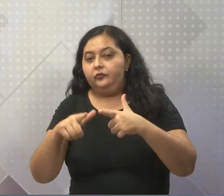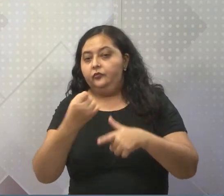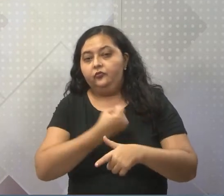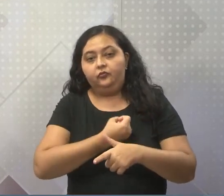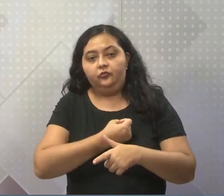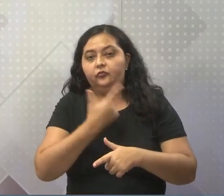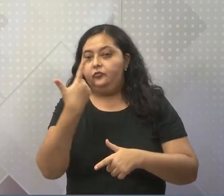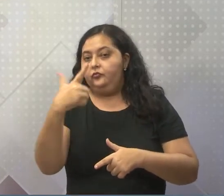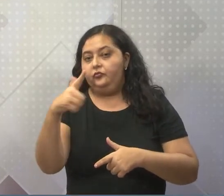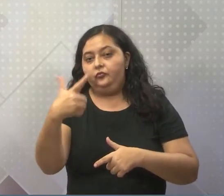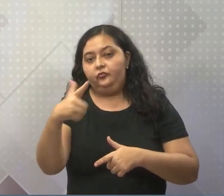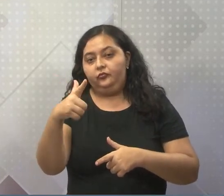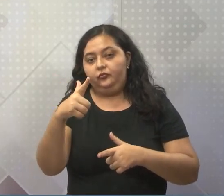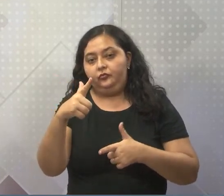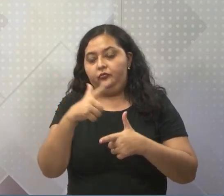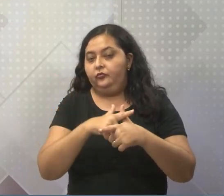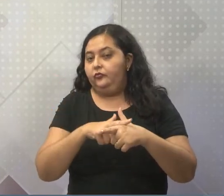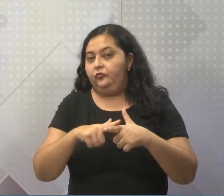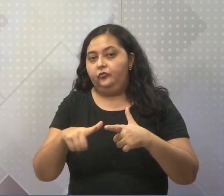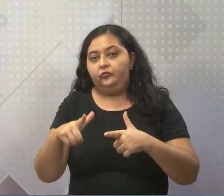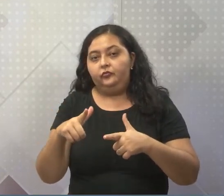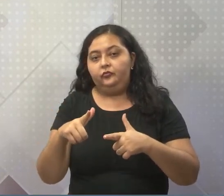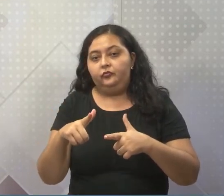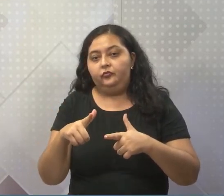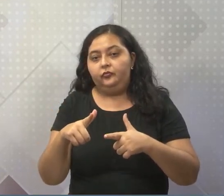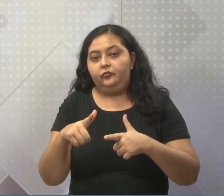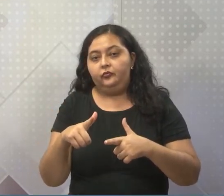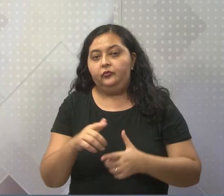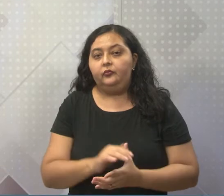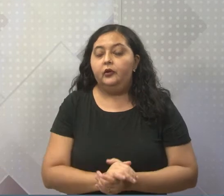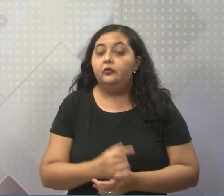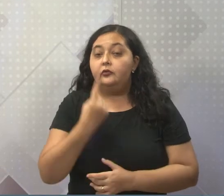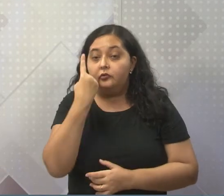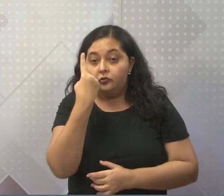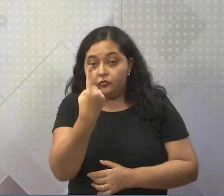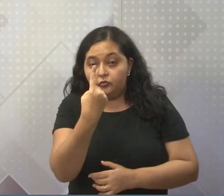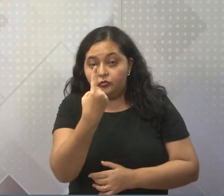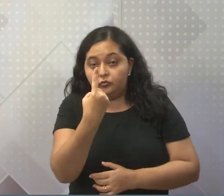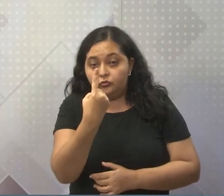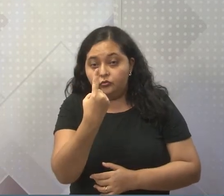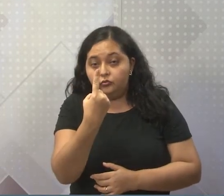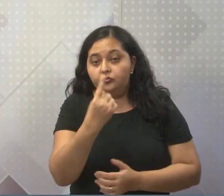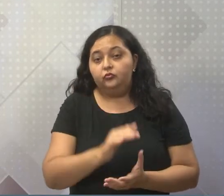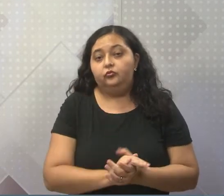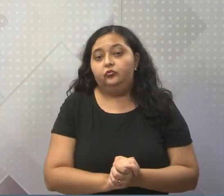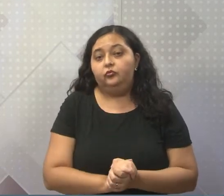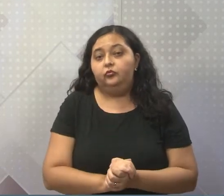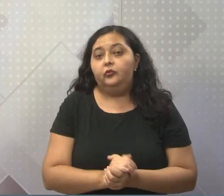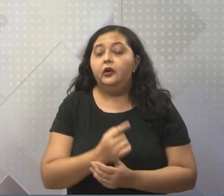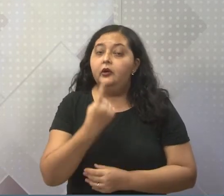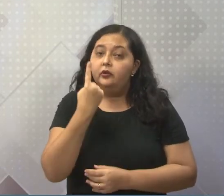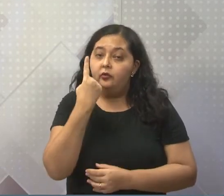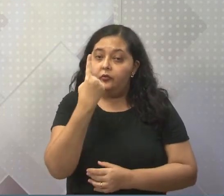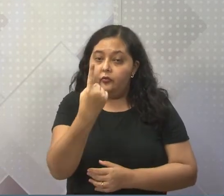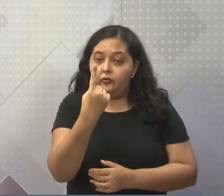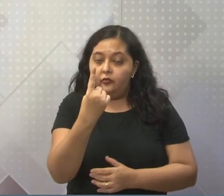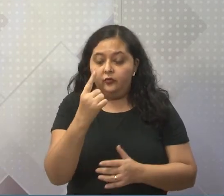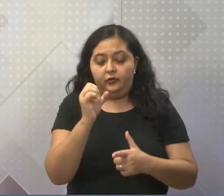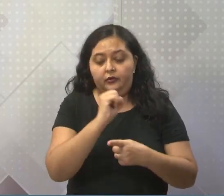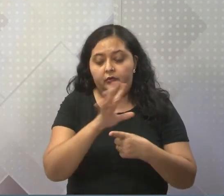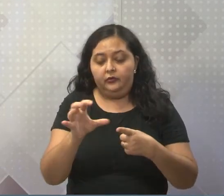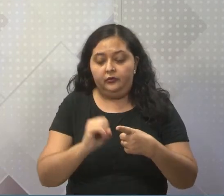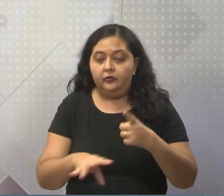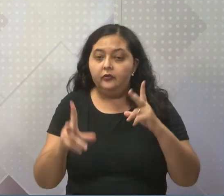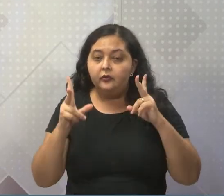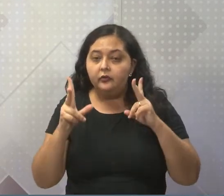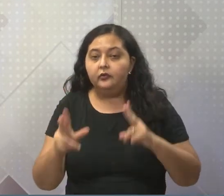divida embaixo. Não tem, porque o único seria o 1. E o 1 vai me dar a mesma fração,